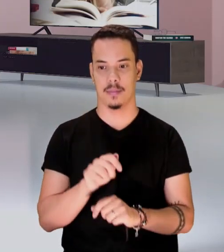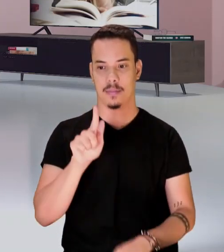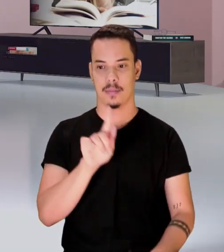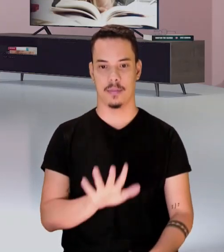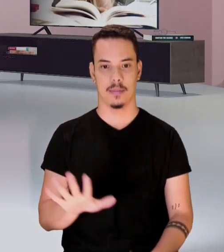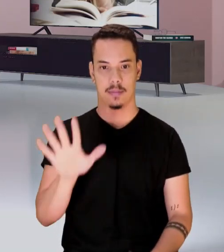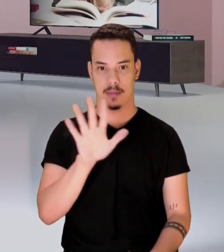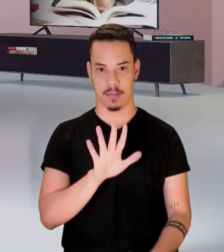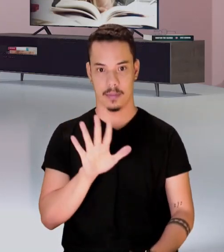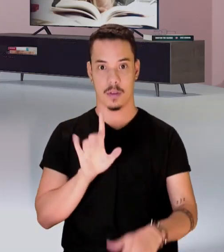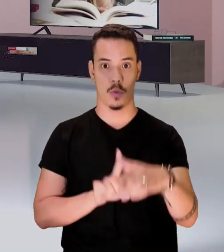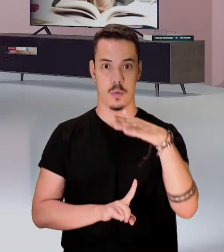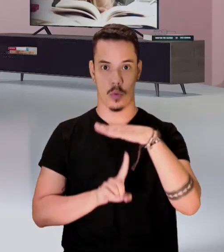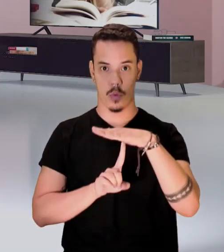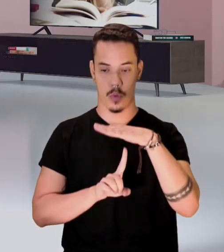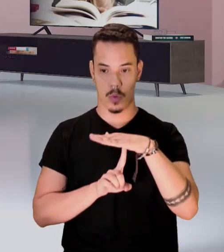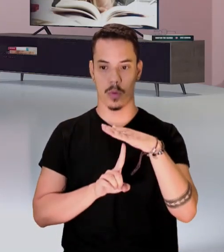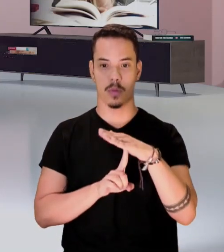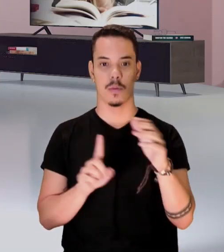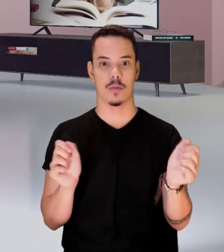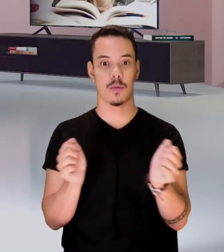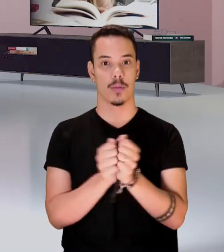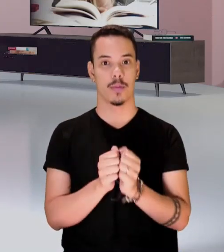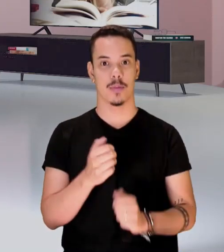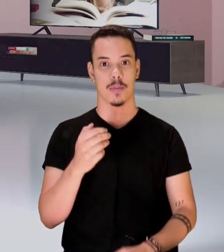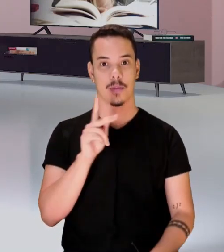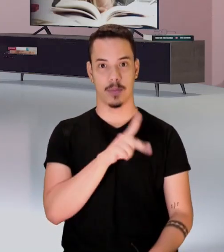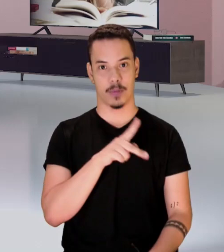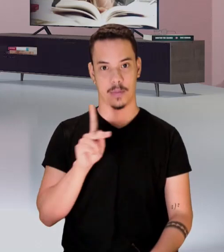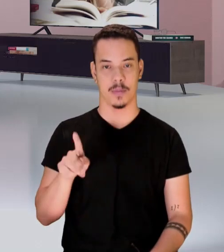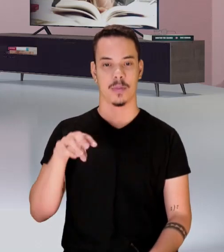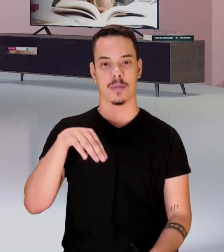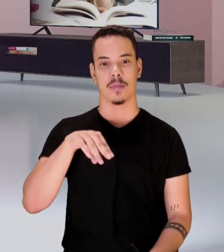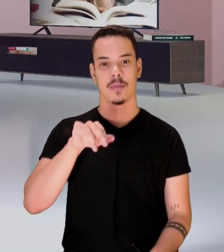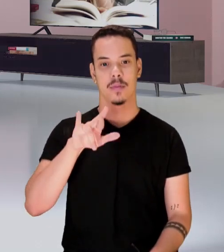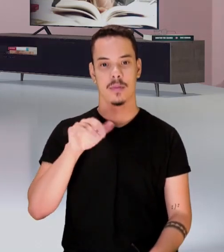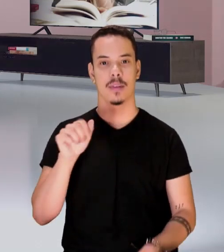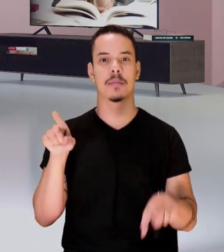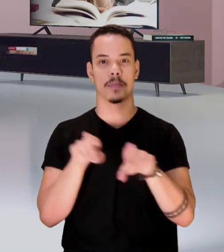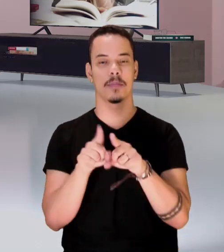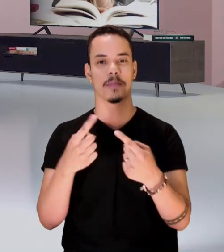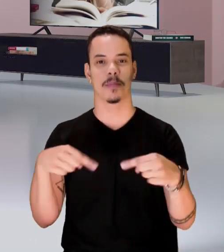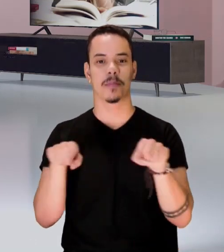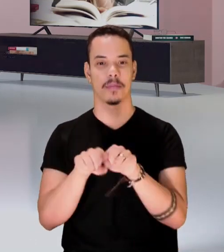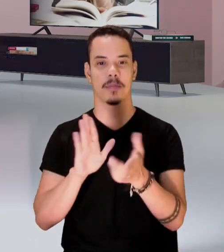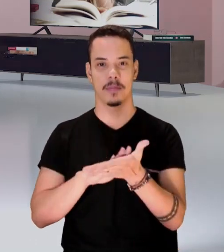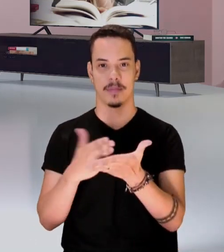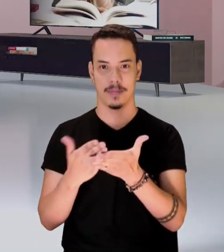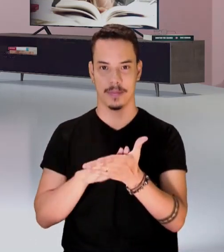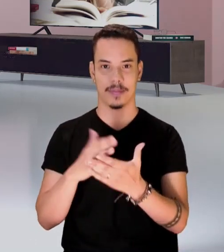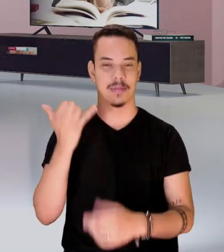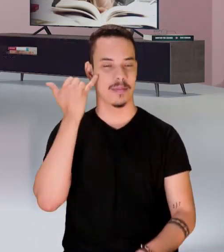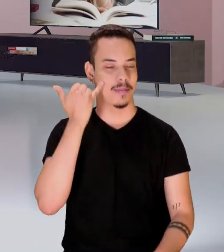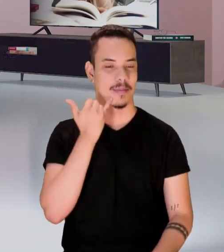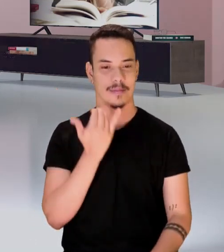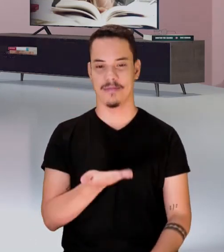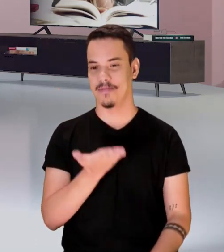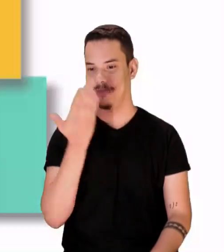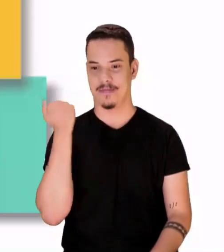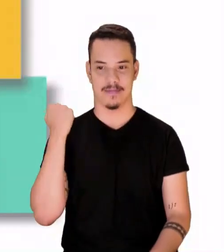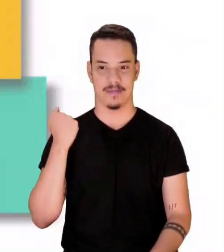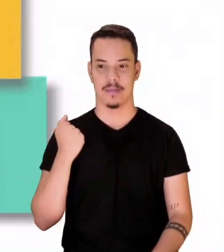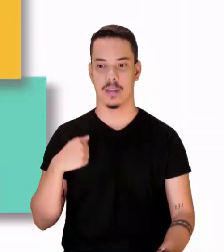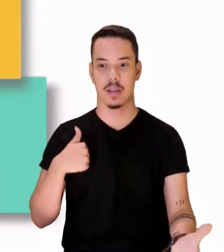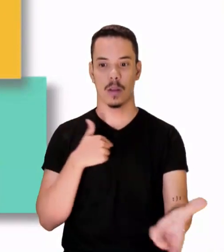da unidade 1. Comigo, professora Márcia e o meu parceiro Victor. Vamos lá?